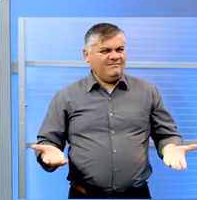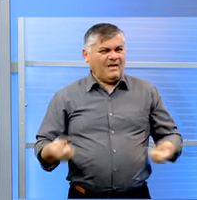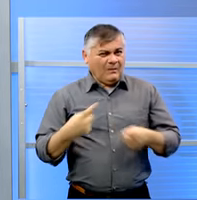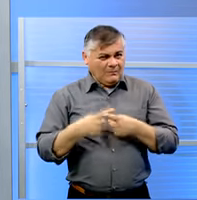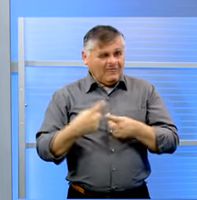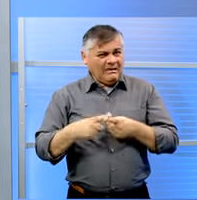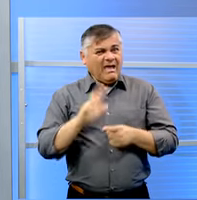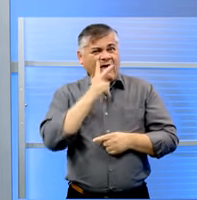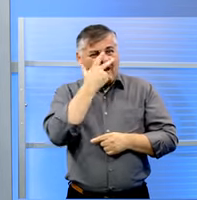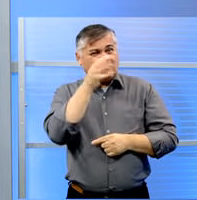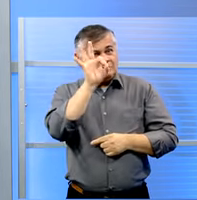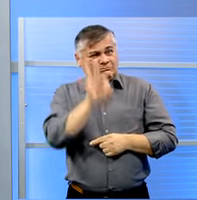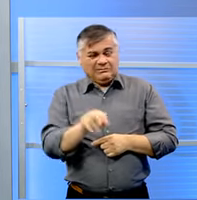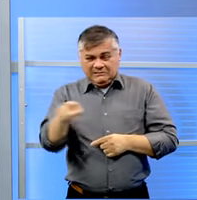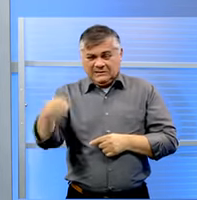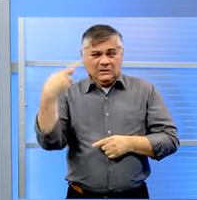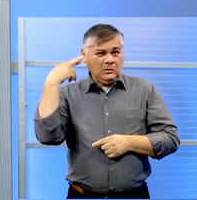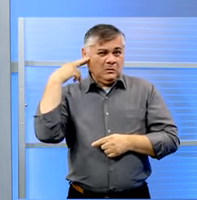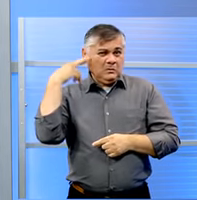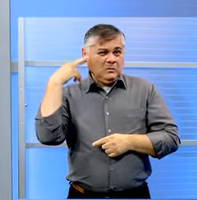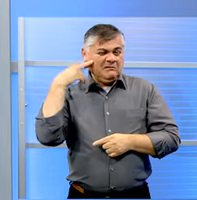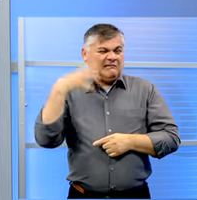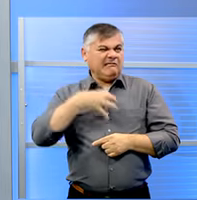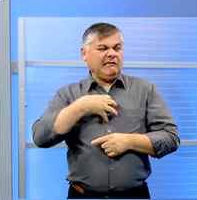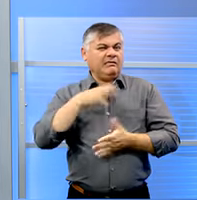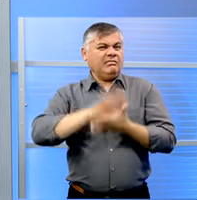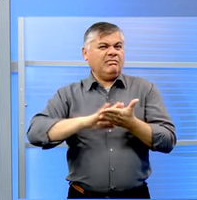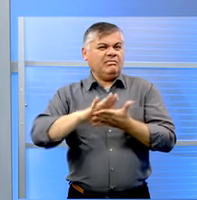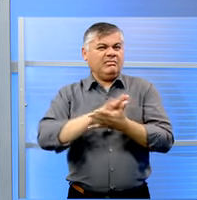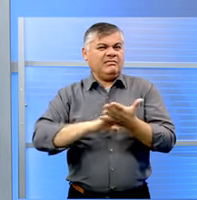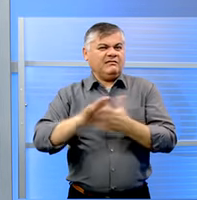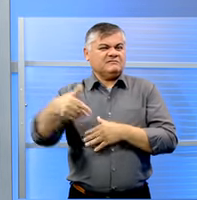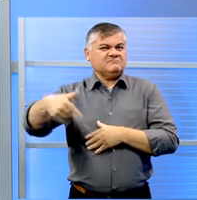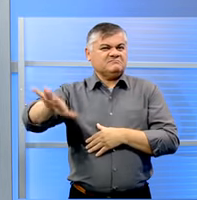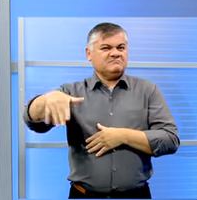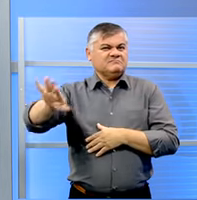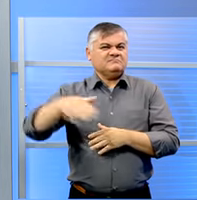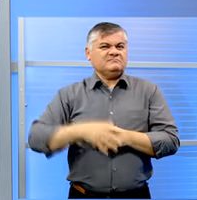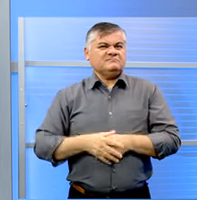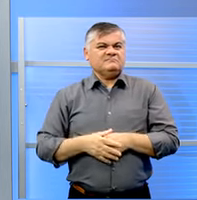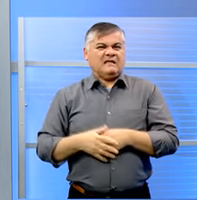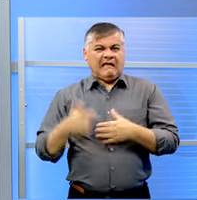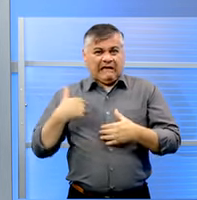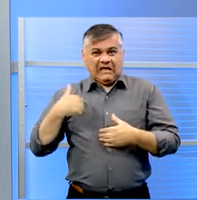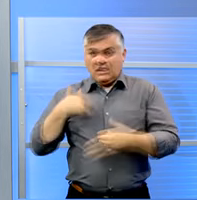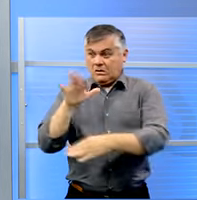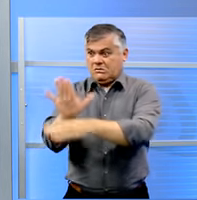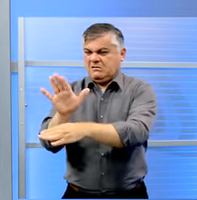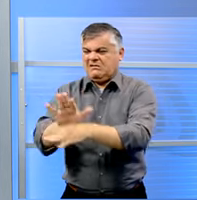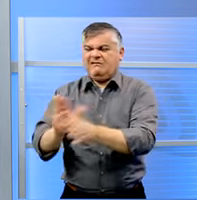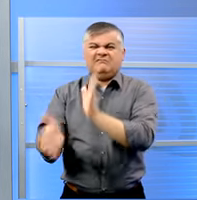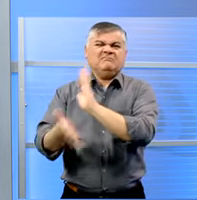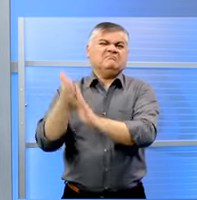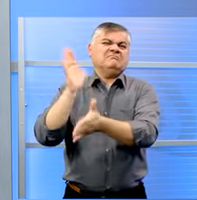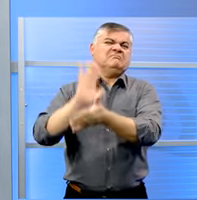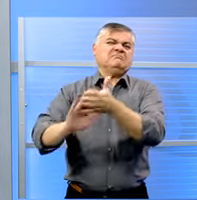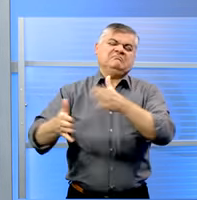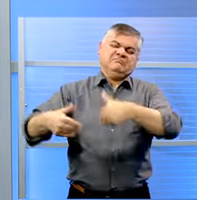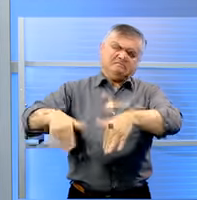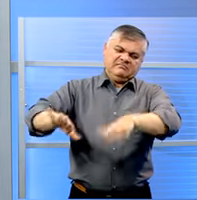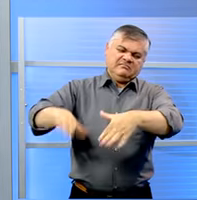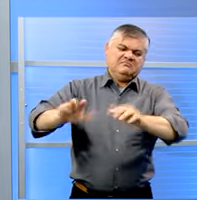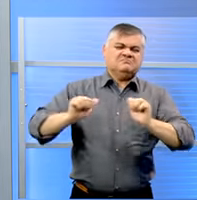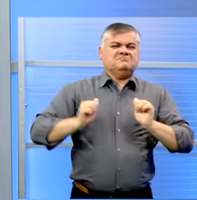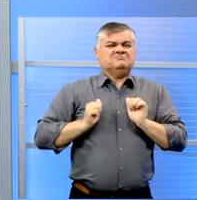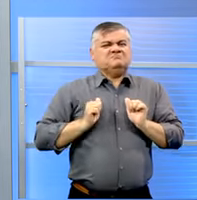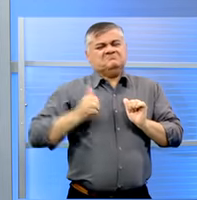ele acredita, como o surdo não ouve, não vai sentir em nada. Ele não vai ficar se posicionando, sendo que o surdo não está ouvindo. Ele